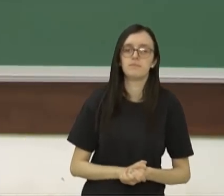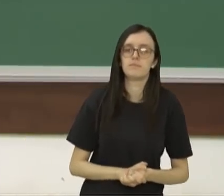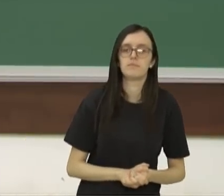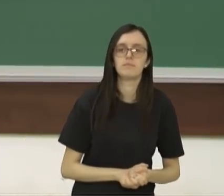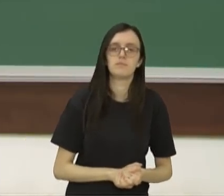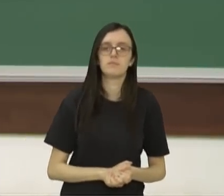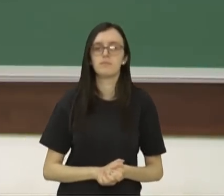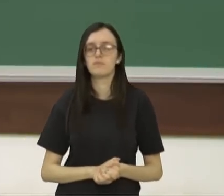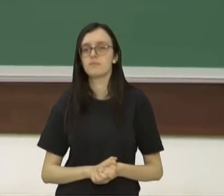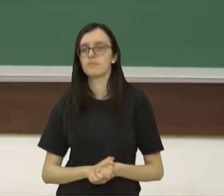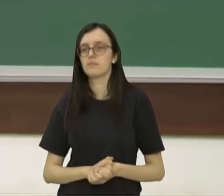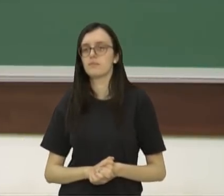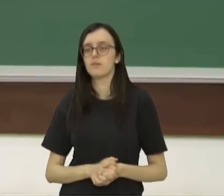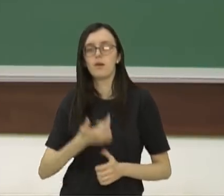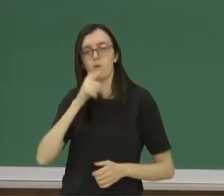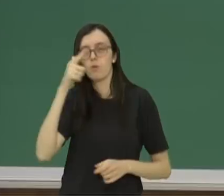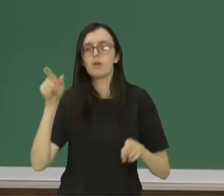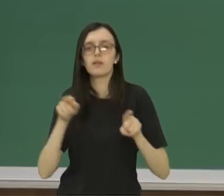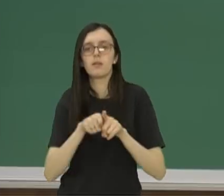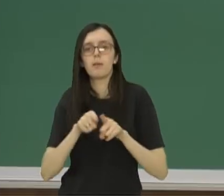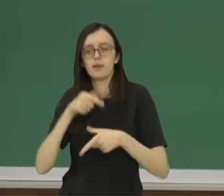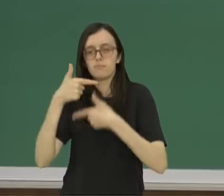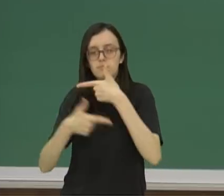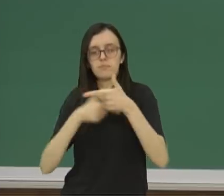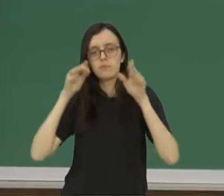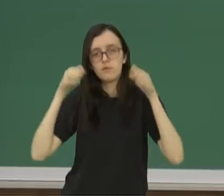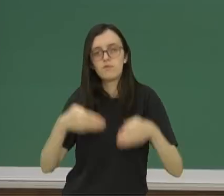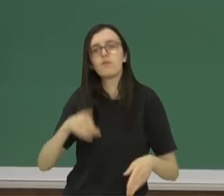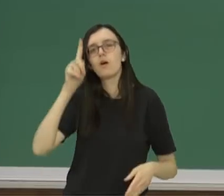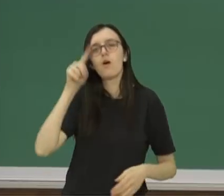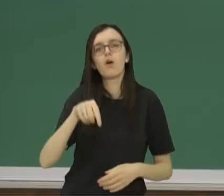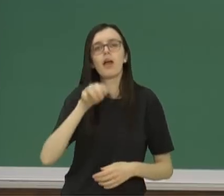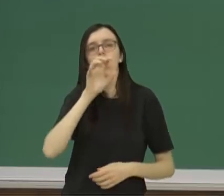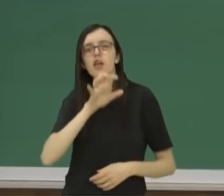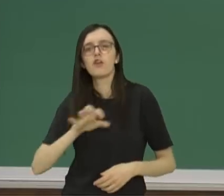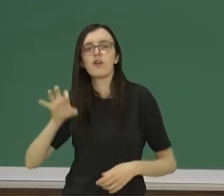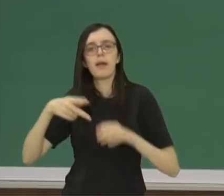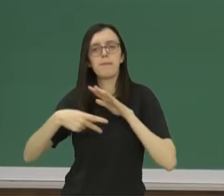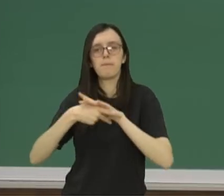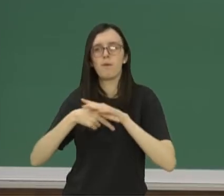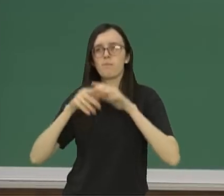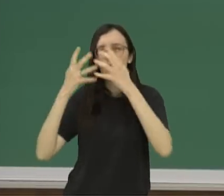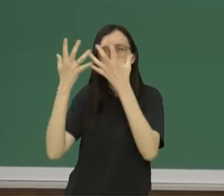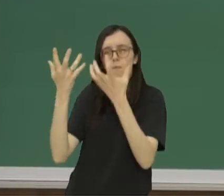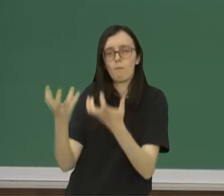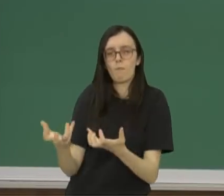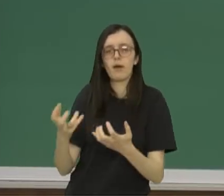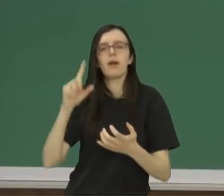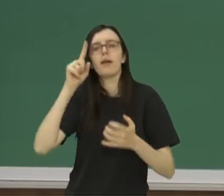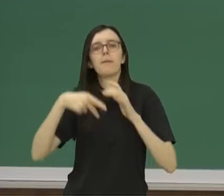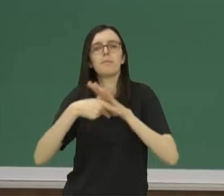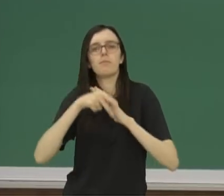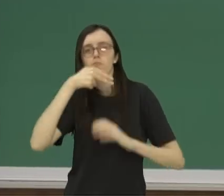Outra agência que também trabalha ali na região do semiárido,